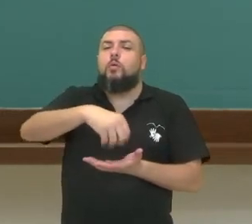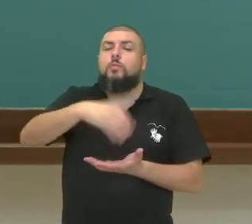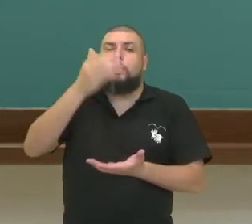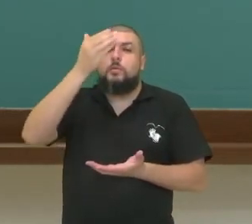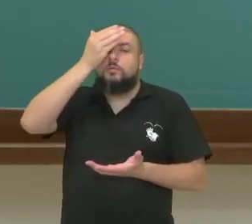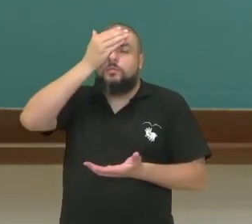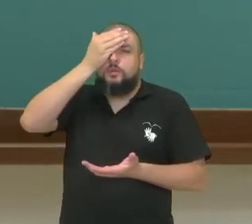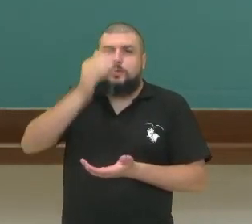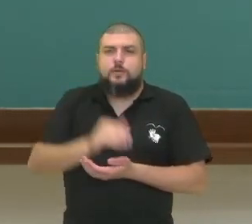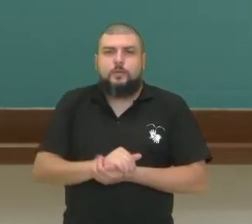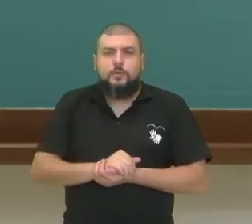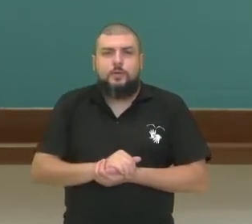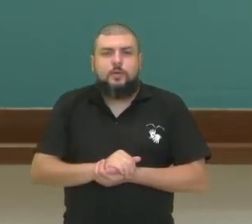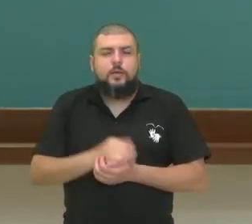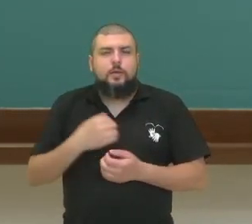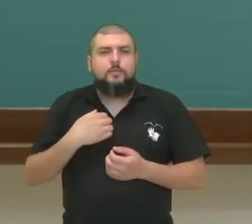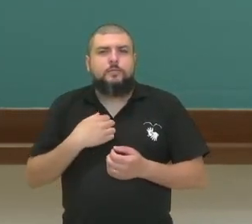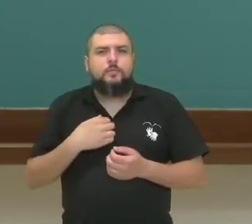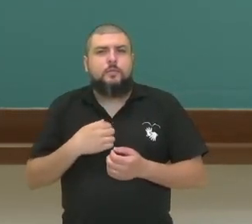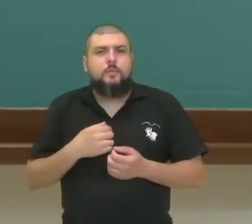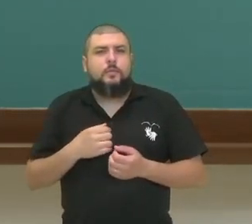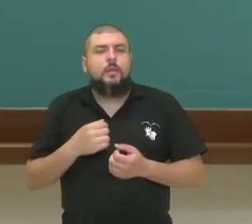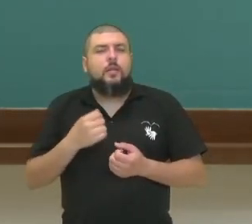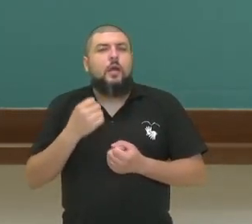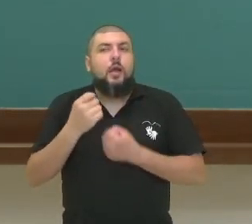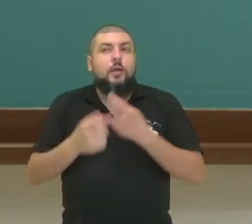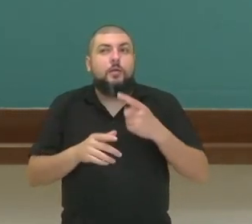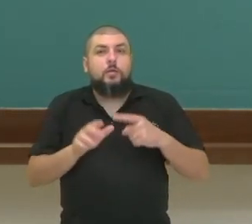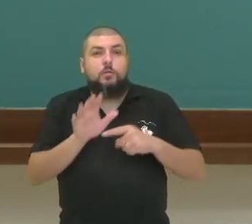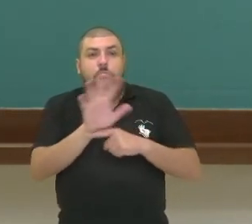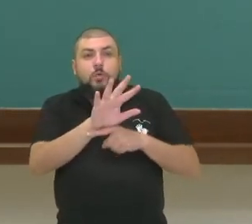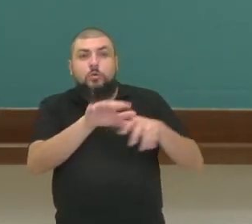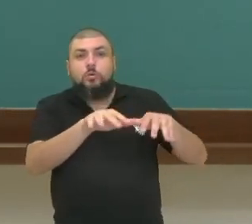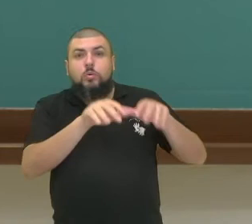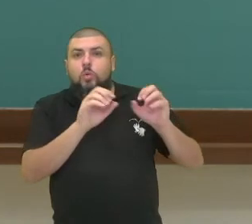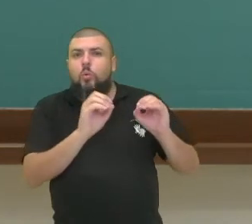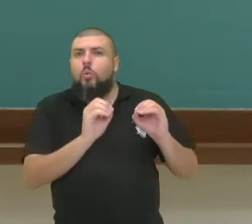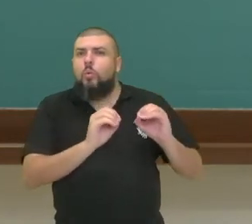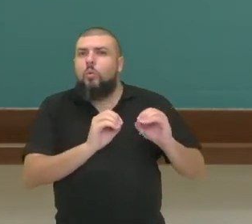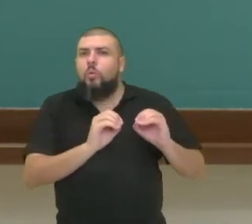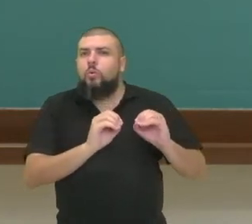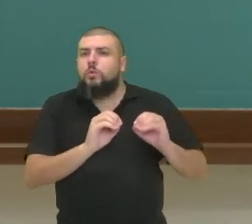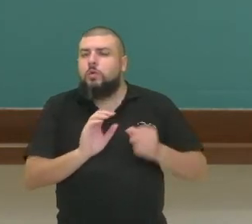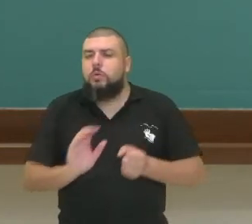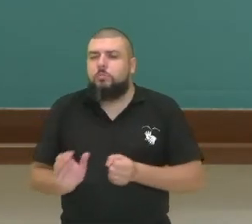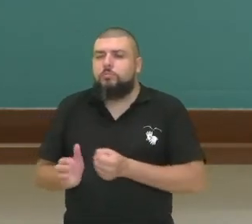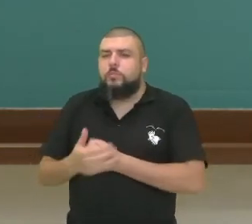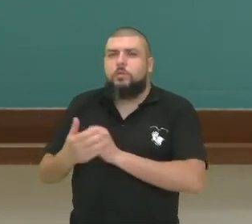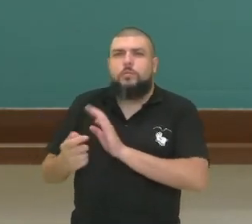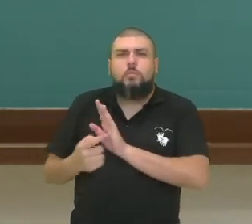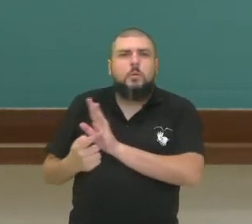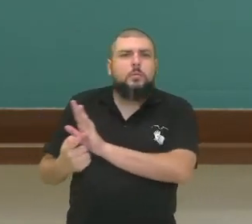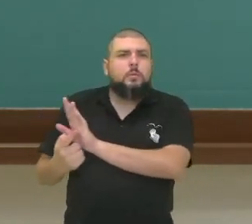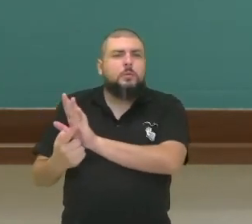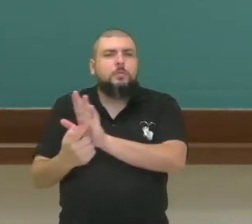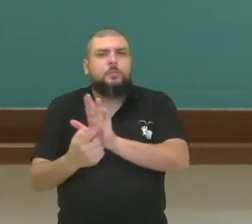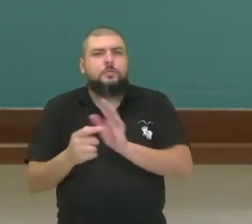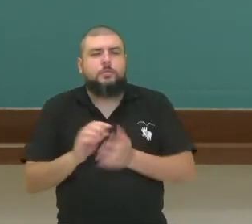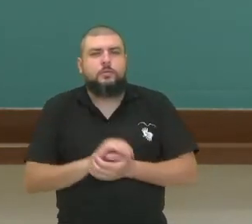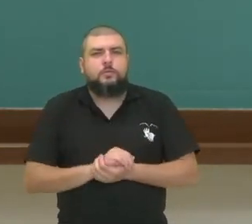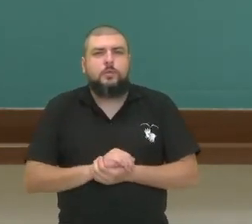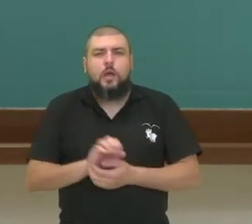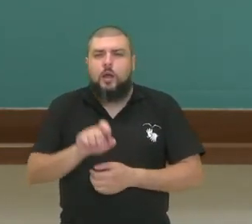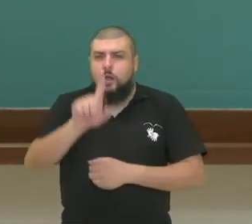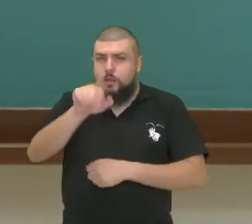divulgado apesar de não estar em cartaz do cinema. Então tudo isso aí eram estratégias que eram usadas justamente para levar